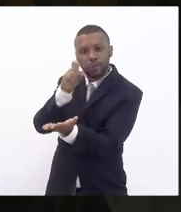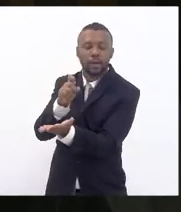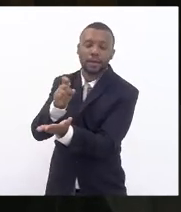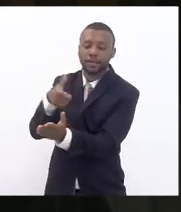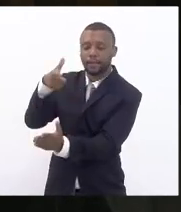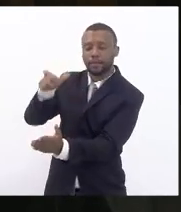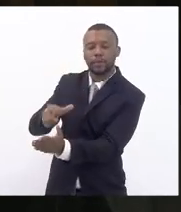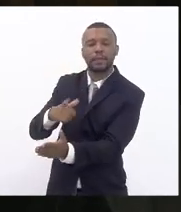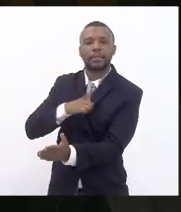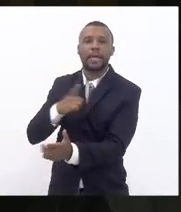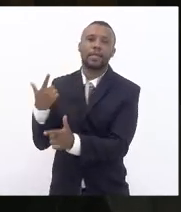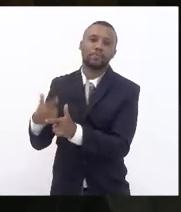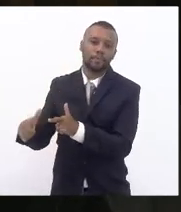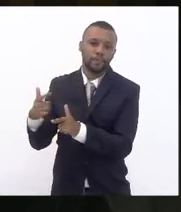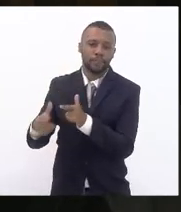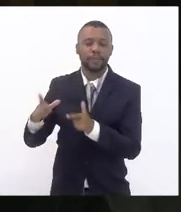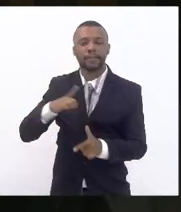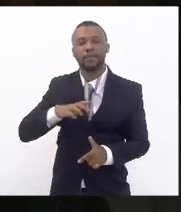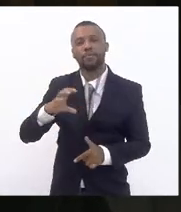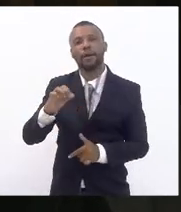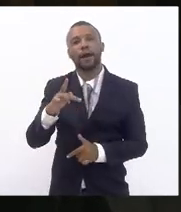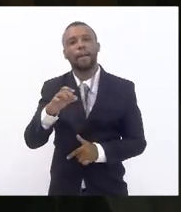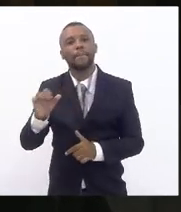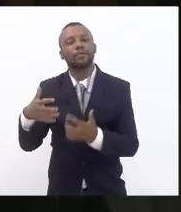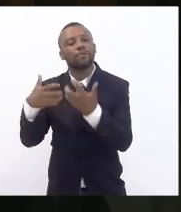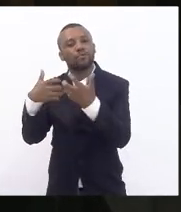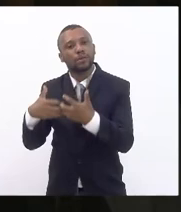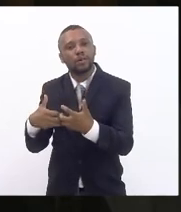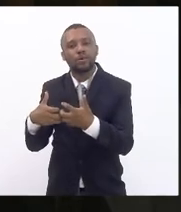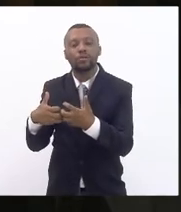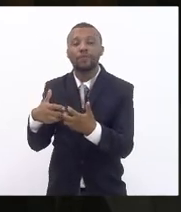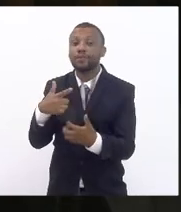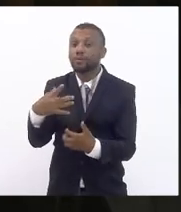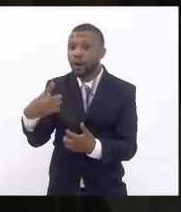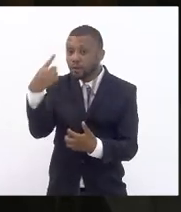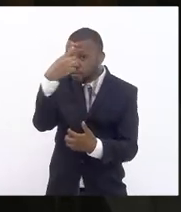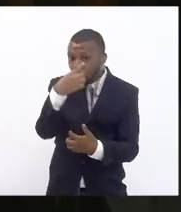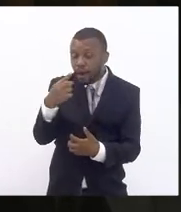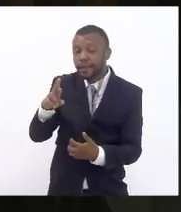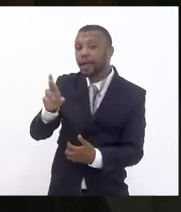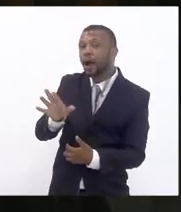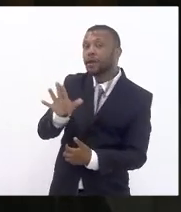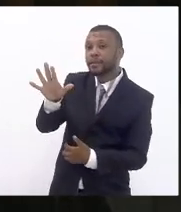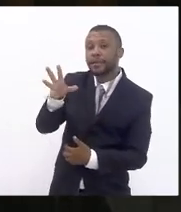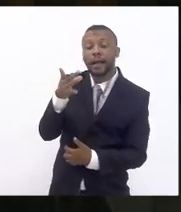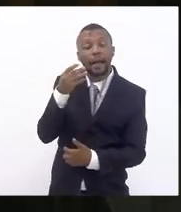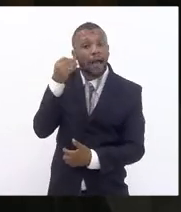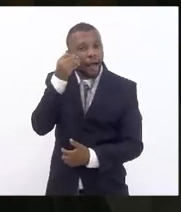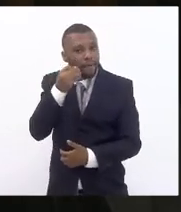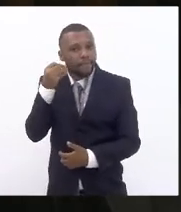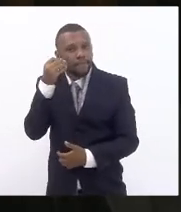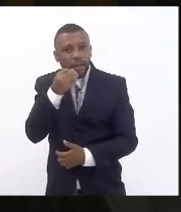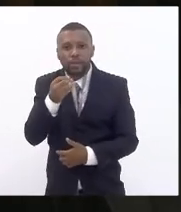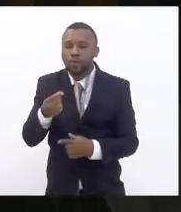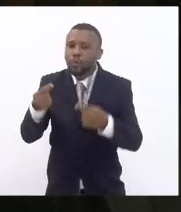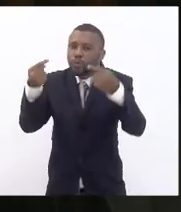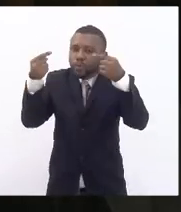crise. E ter um CAPS funcionando 24 horas na Rocinha é vivenciar os desafios que a nossa sociedade